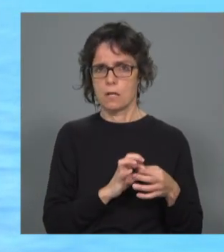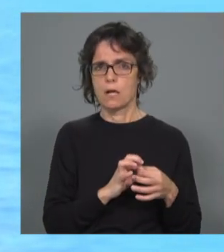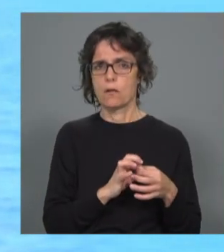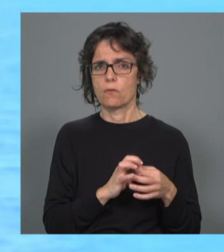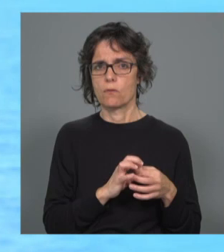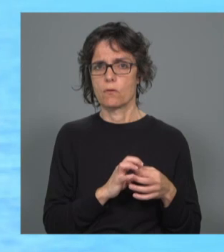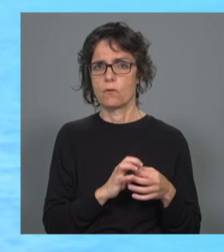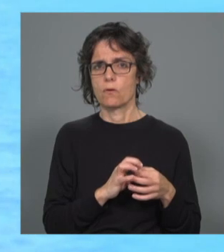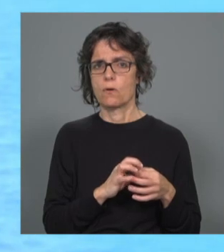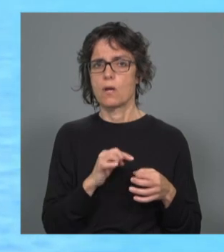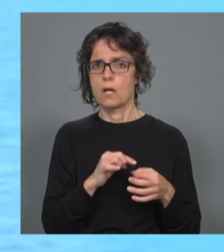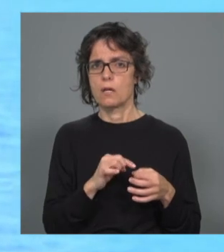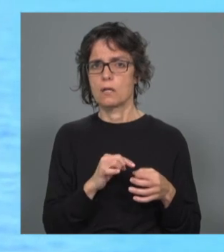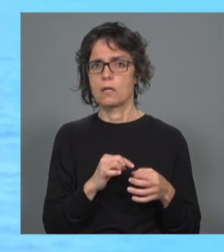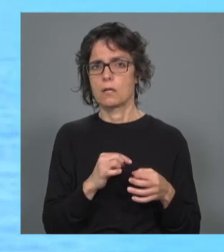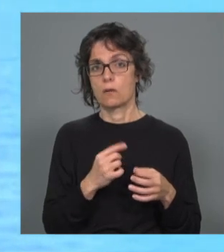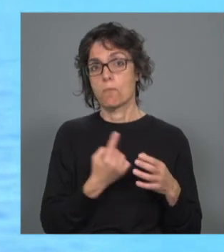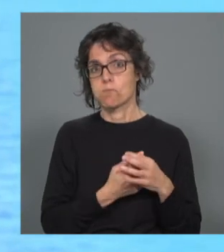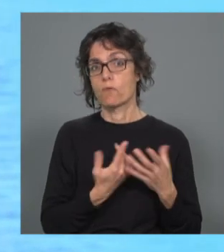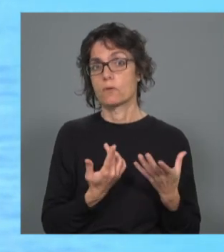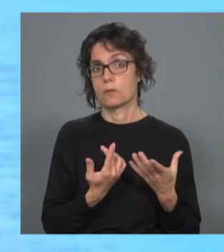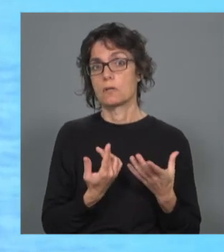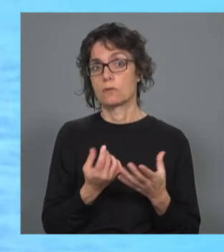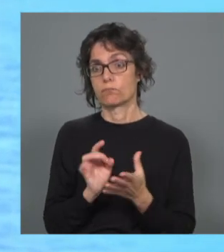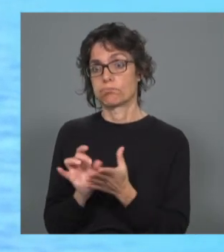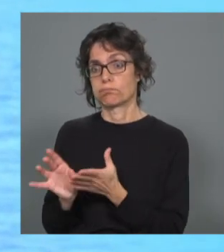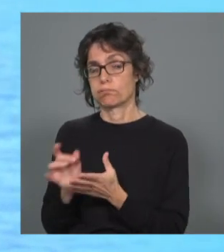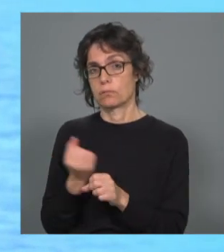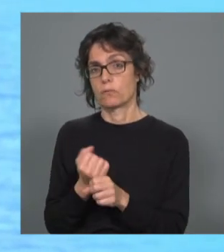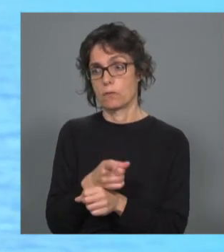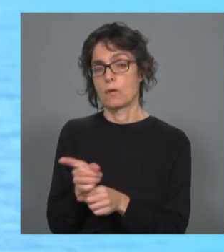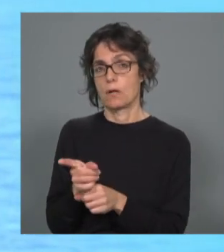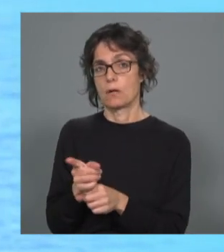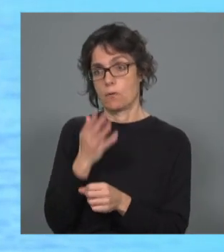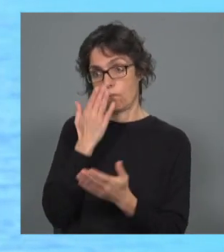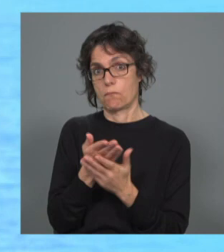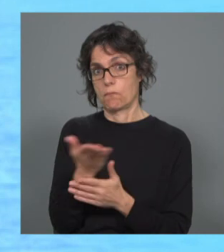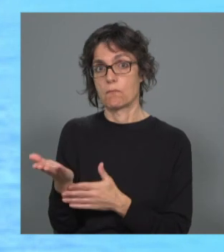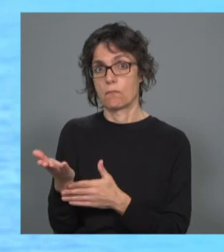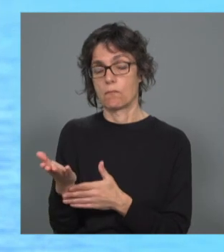em que se perderam muitos postos de trabalho, se alterou bastante a relação laboral